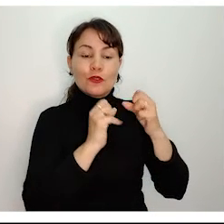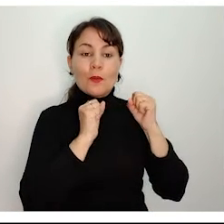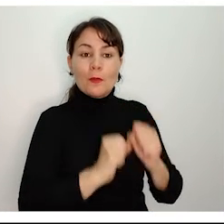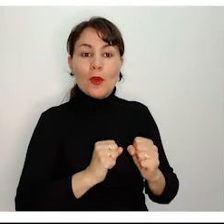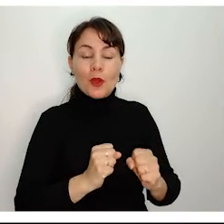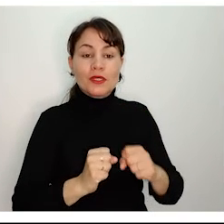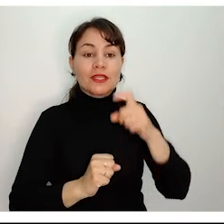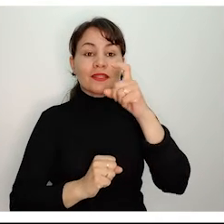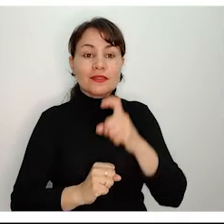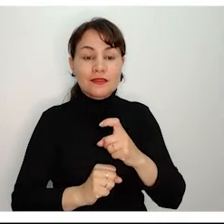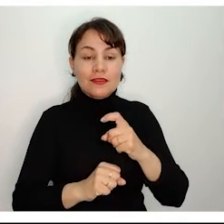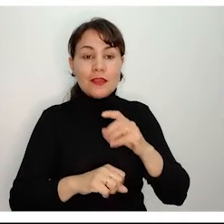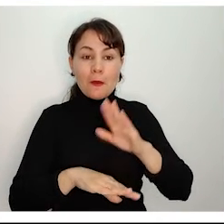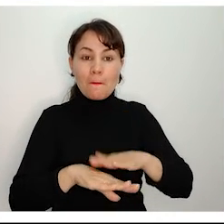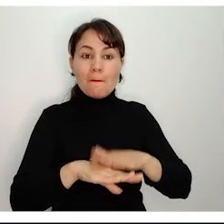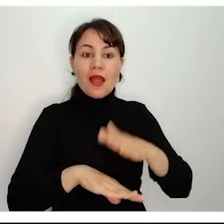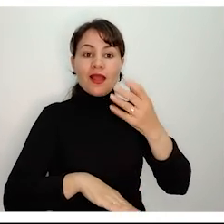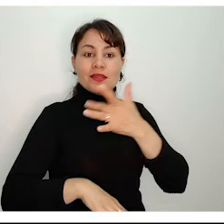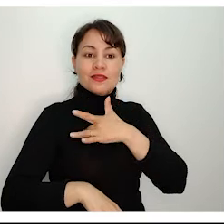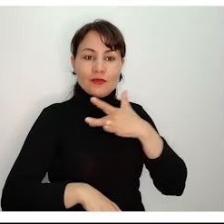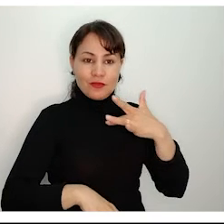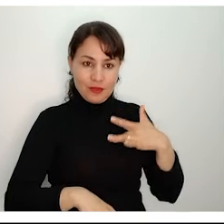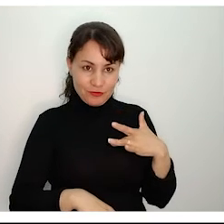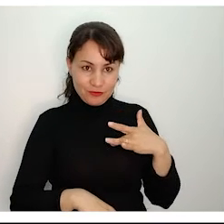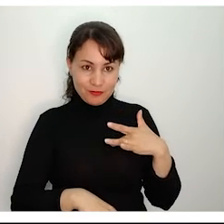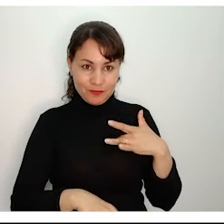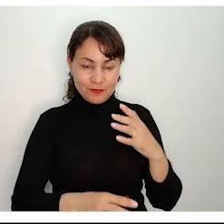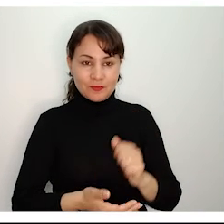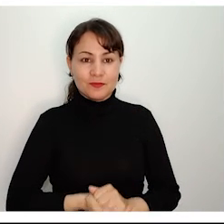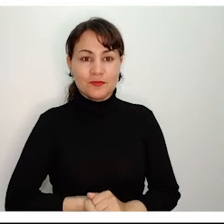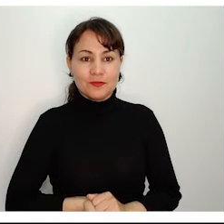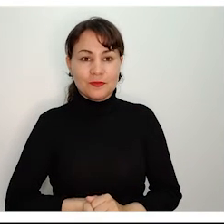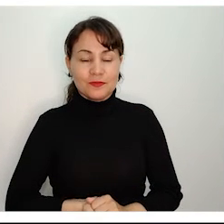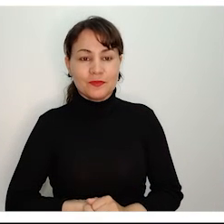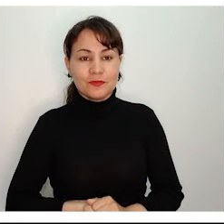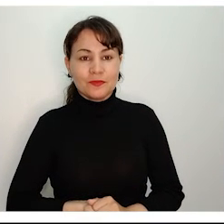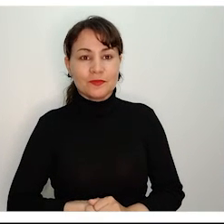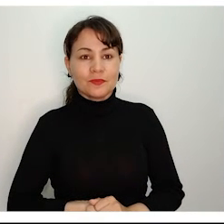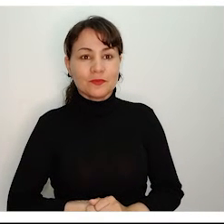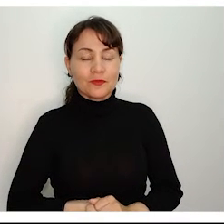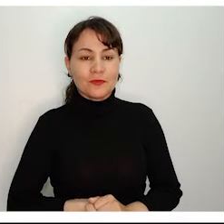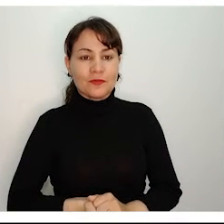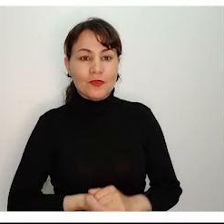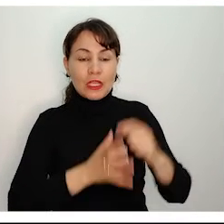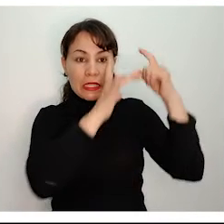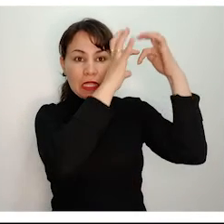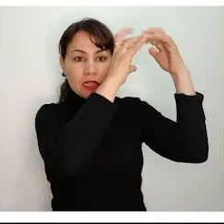desenvolvimento dela possa ser cada vez mais saudável.